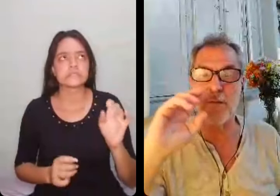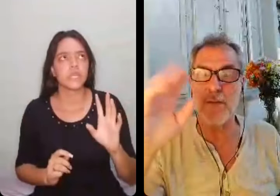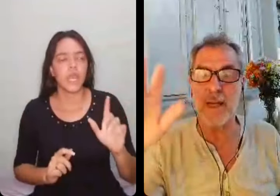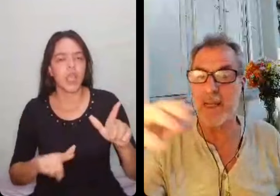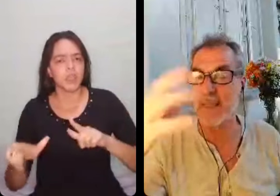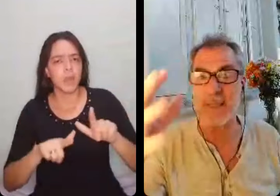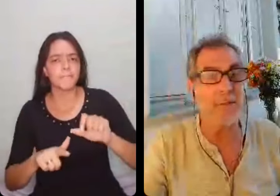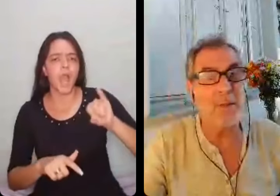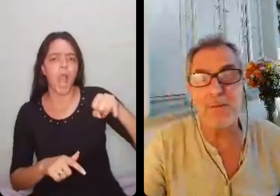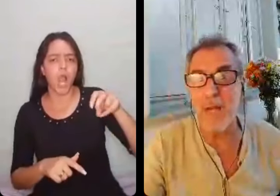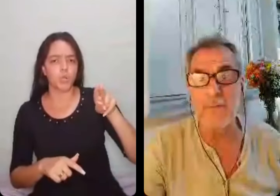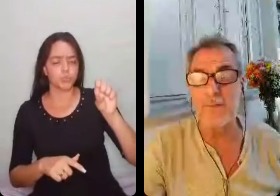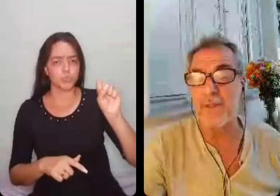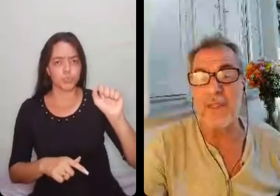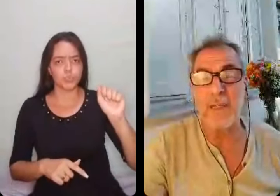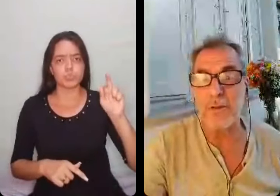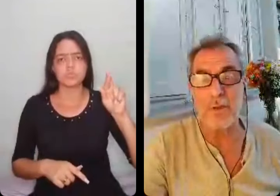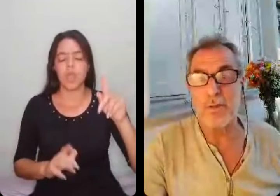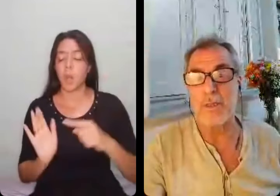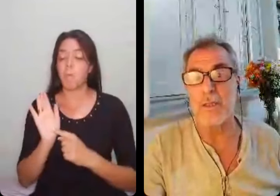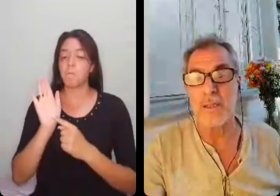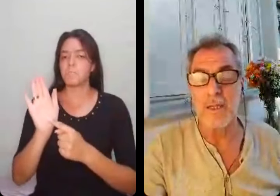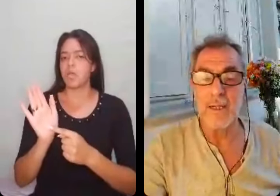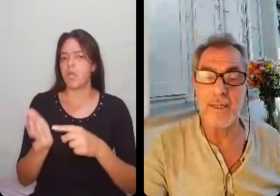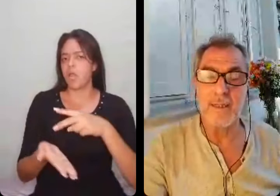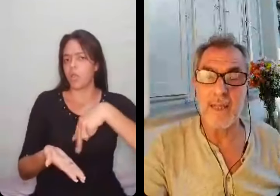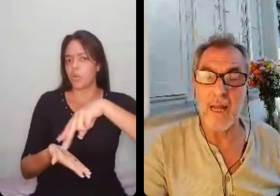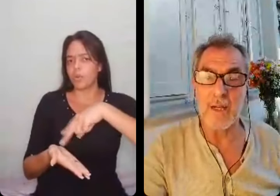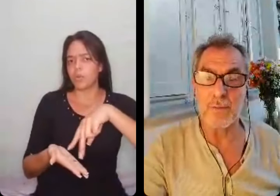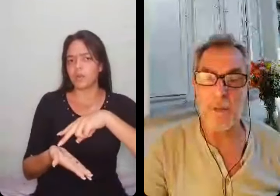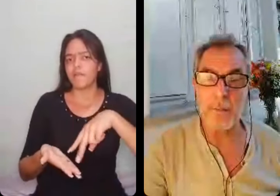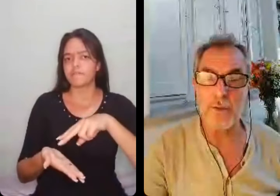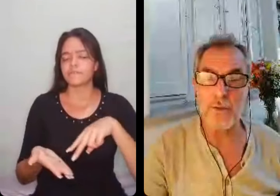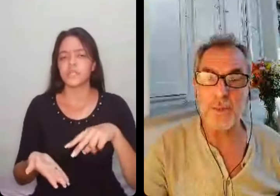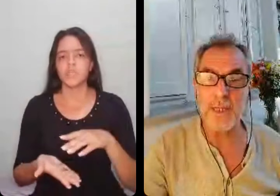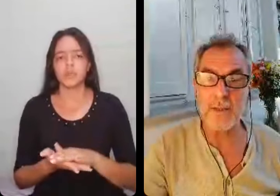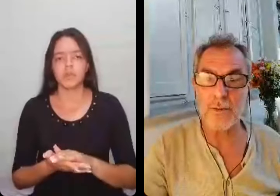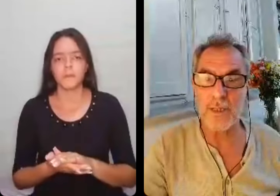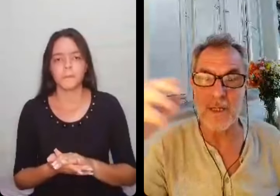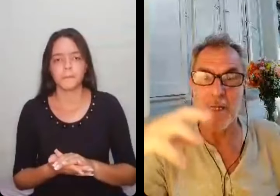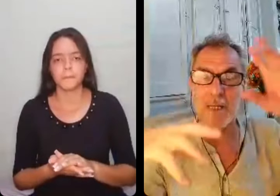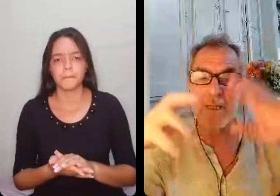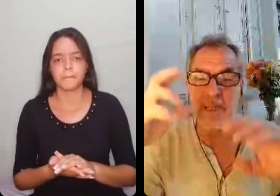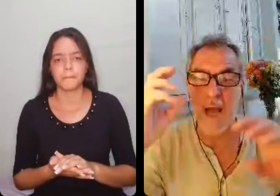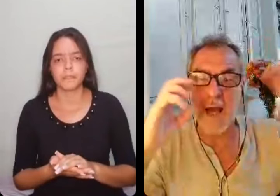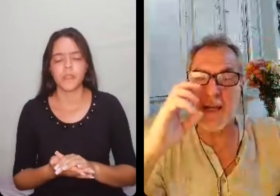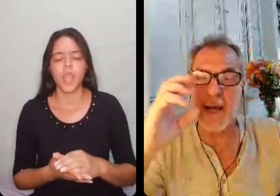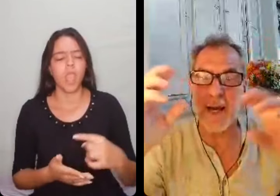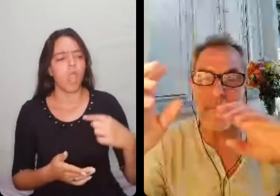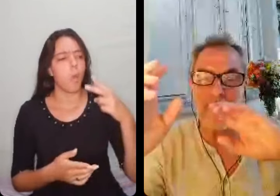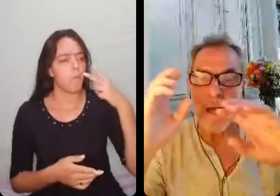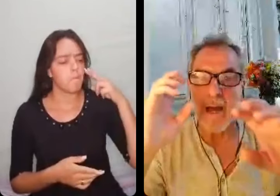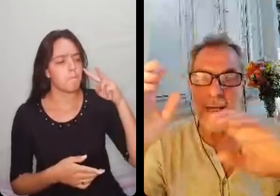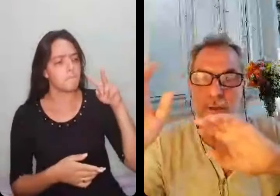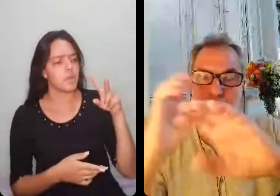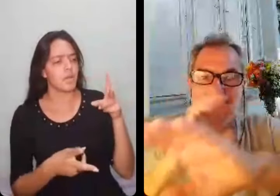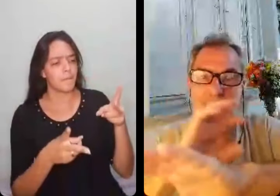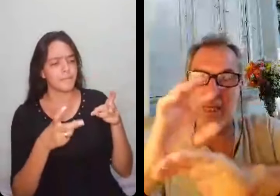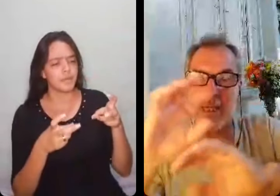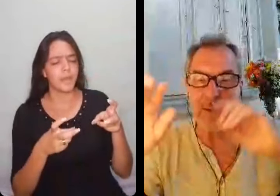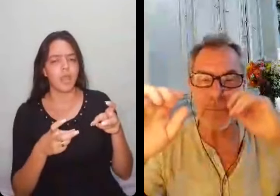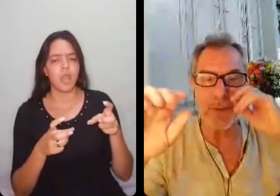coreografia, que era assim. Ela enviava vídeos e eu, em Itália, observava esses vídeos. E já era... Ah,